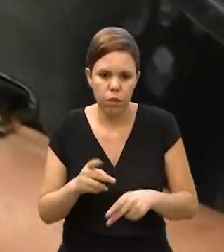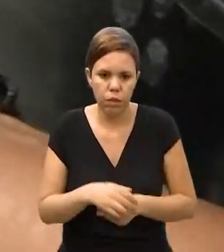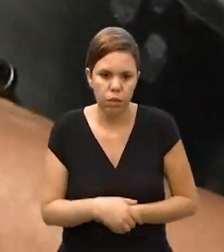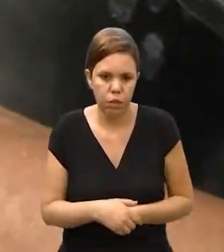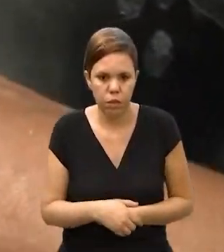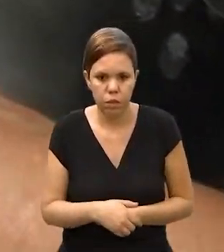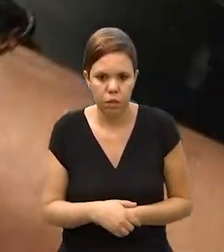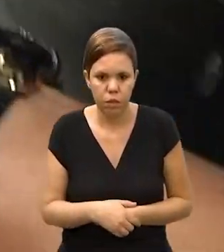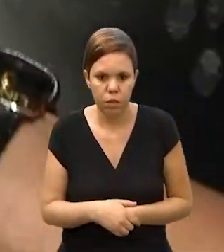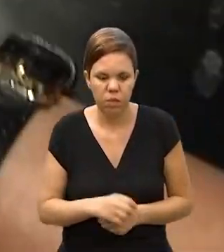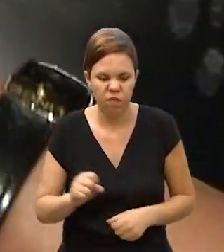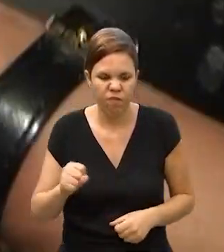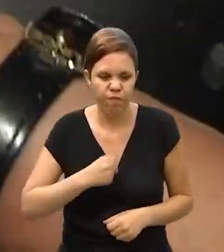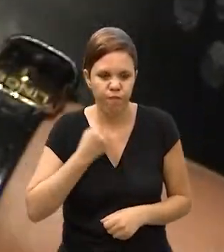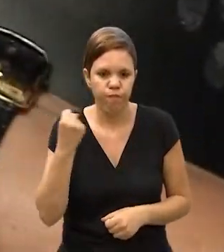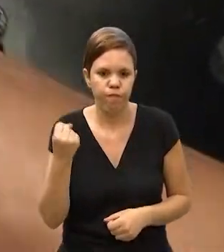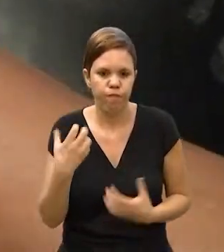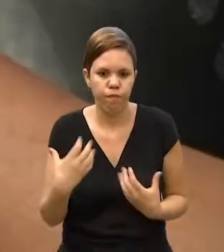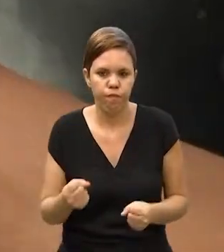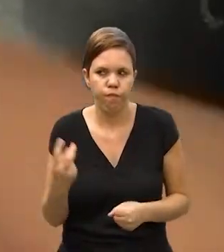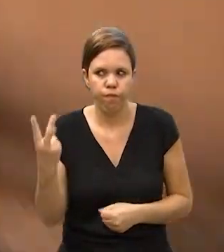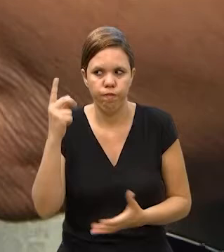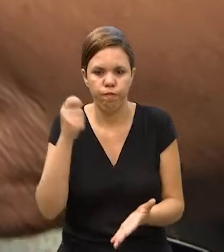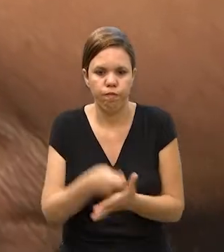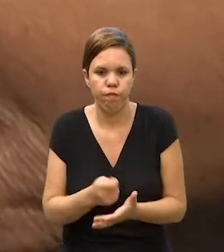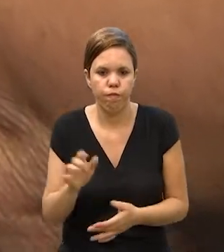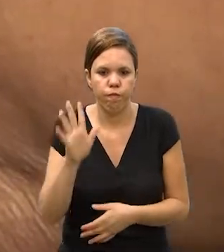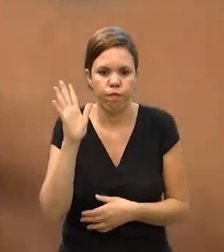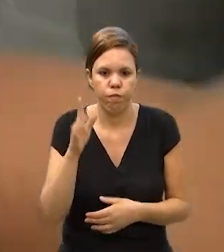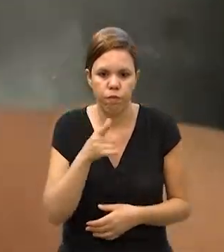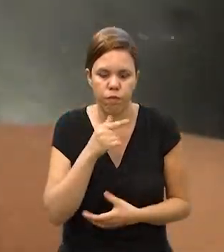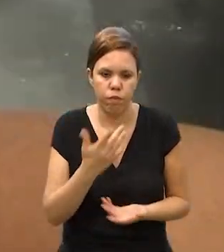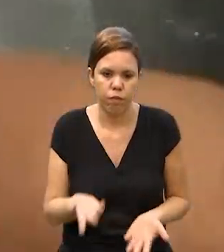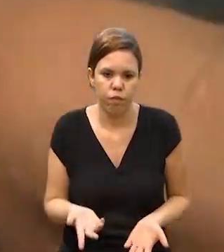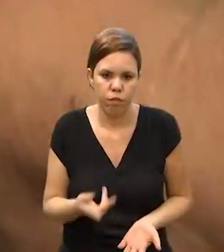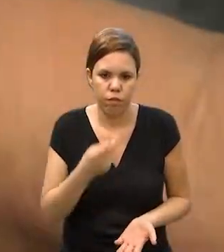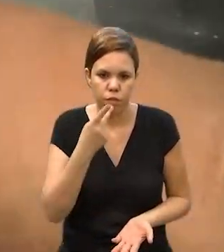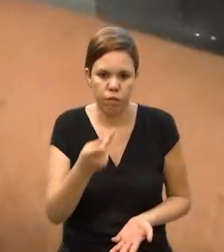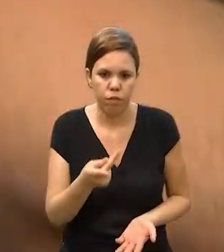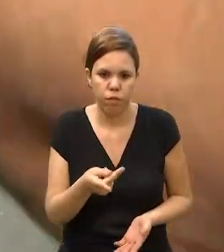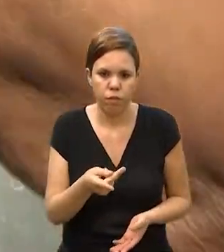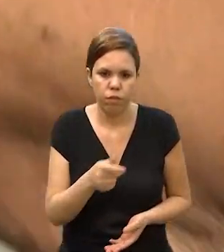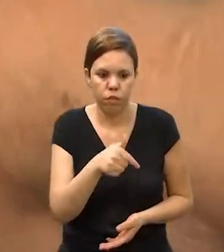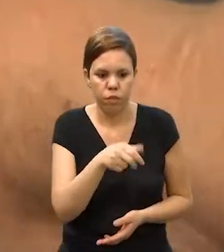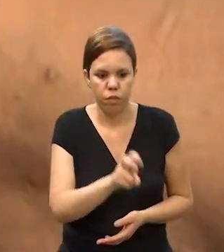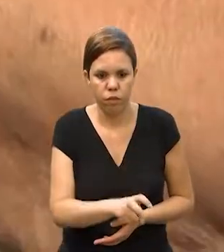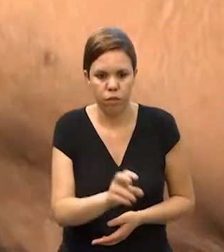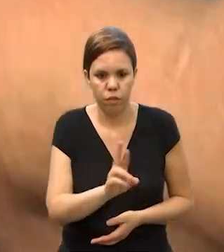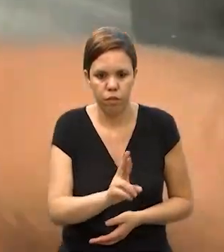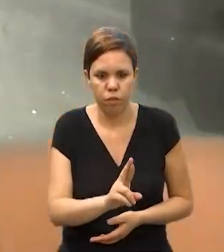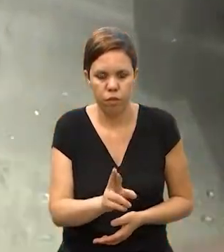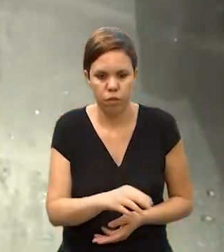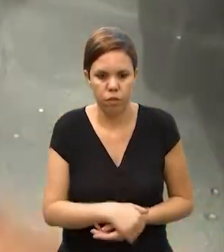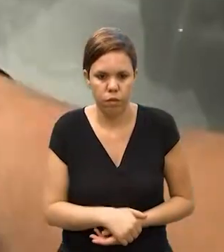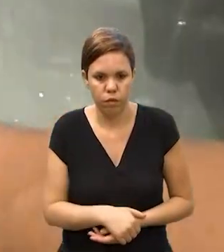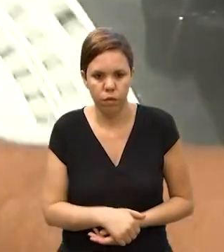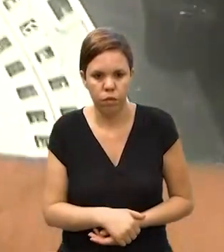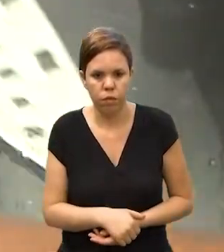fica revoltado com o valor que paga de água, né? Eu falo que a gente já sai de R$75, né?